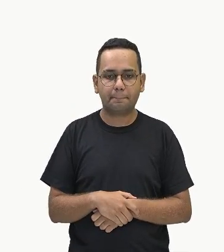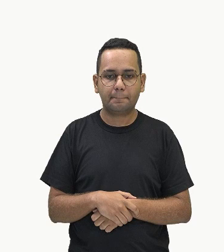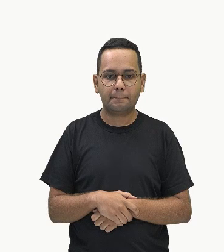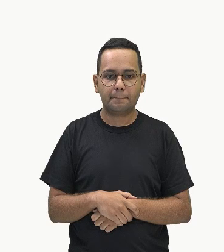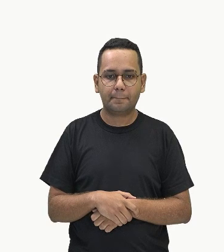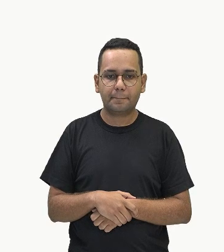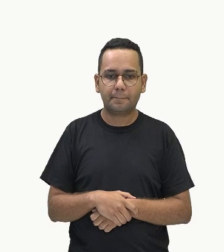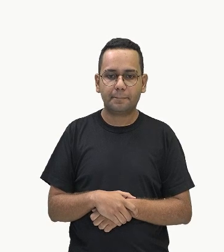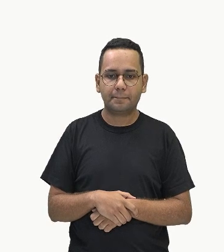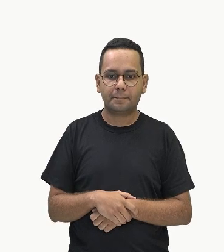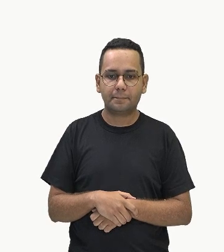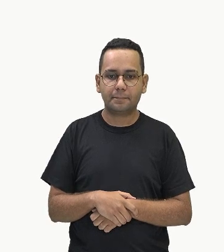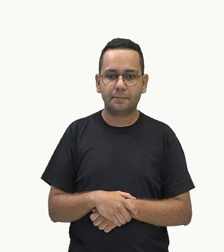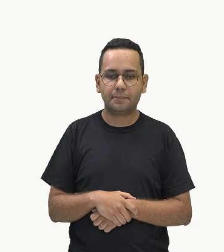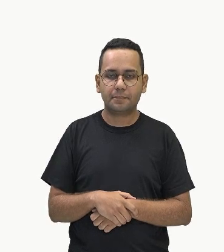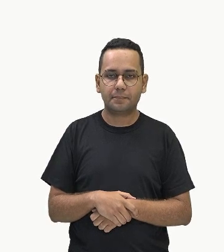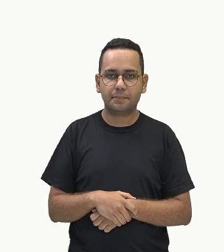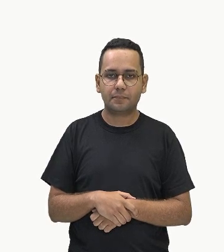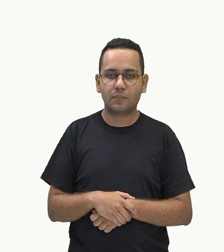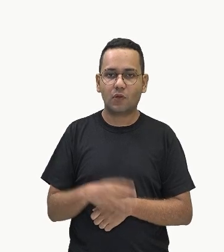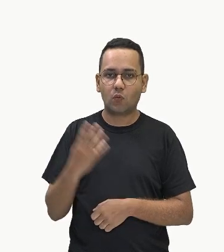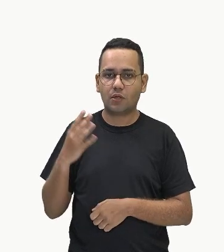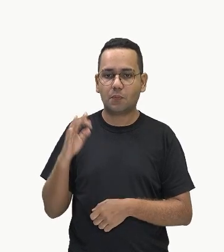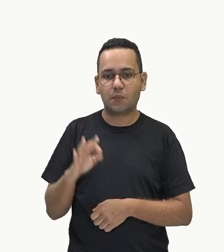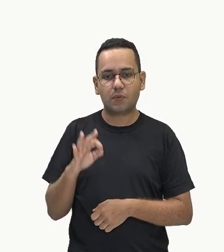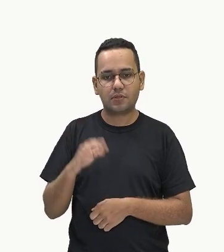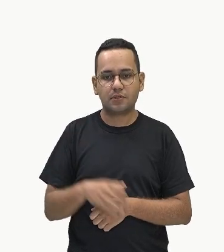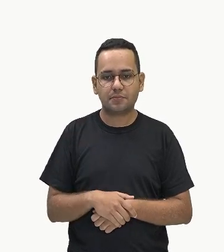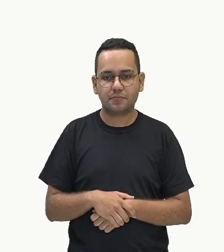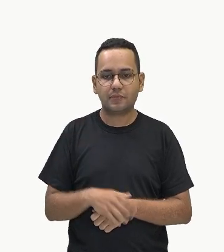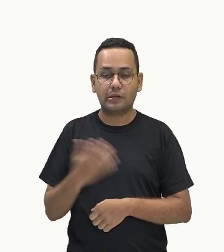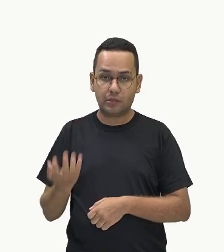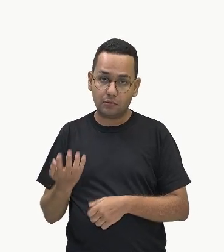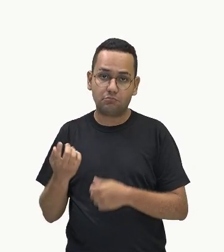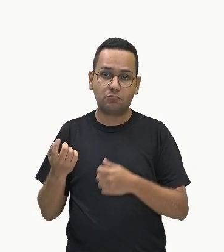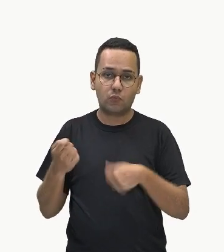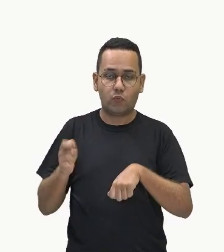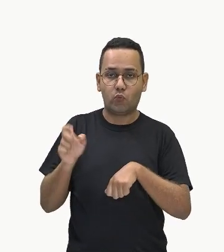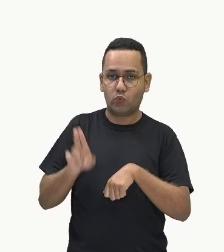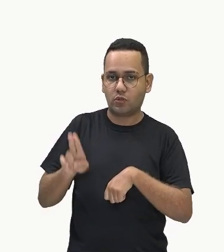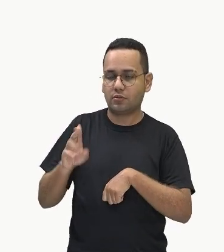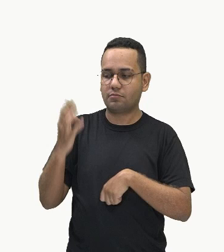4%. Tá? Eu vou deixar até na forma de fração.